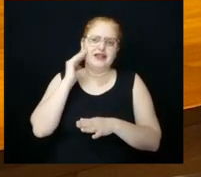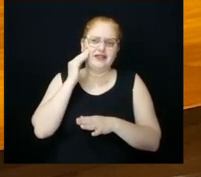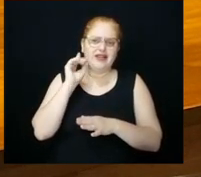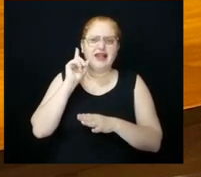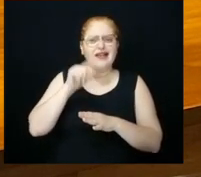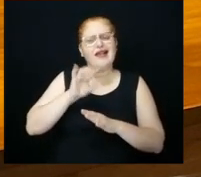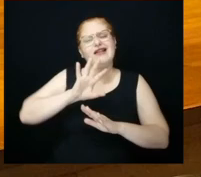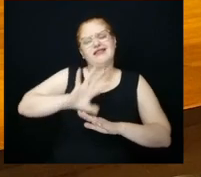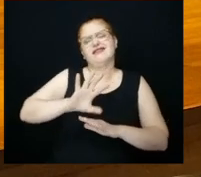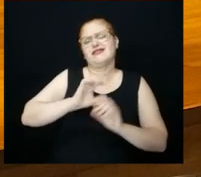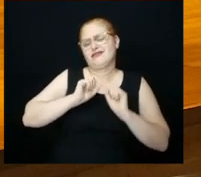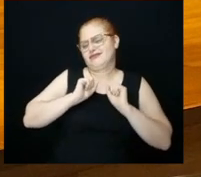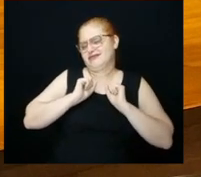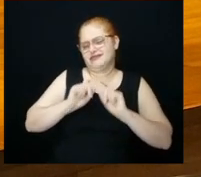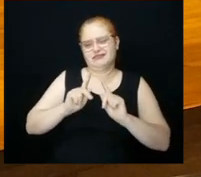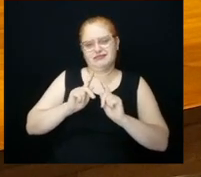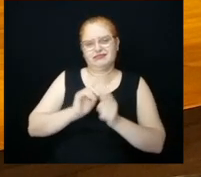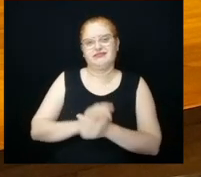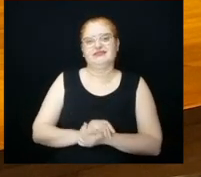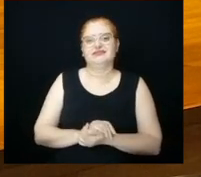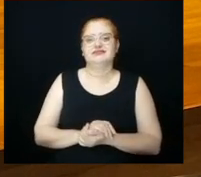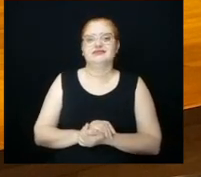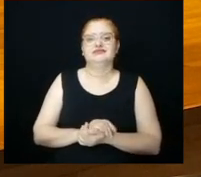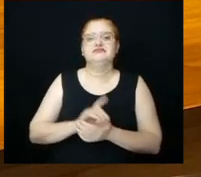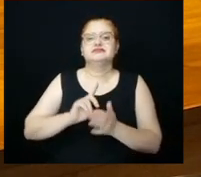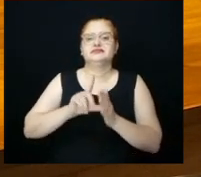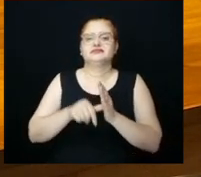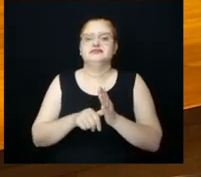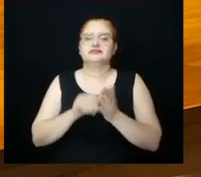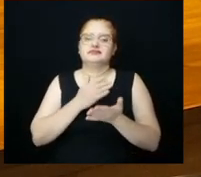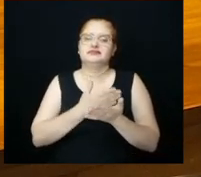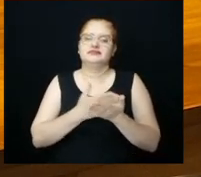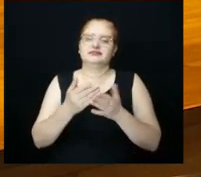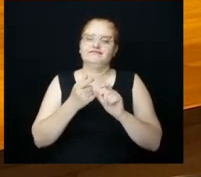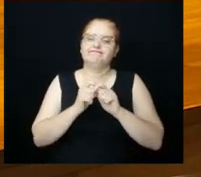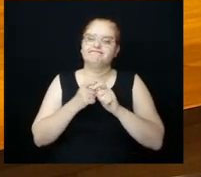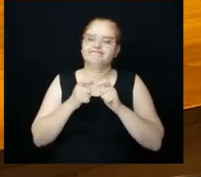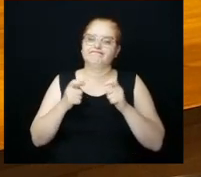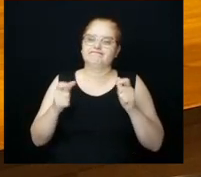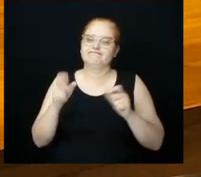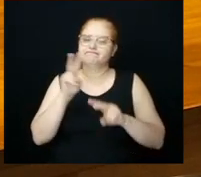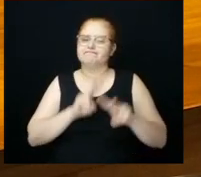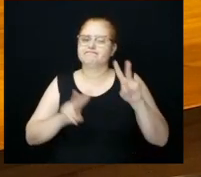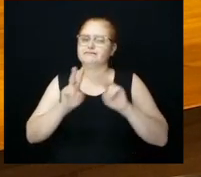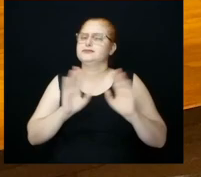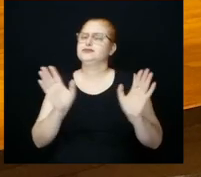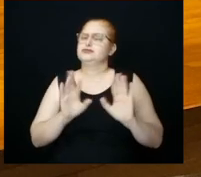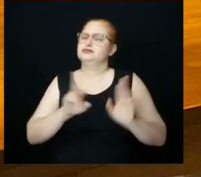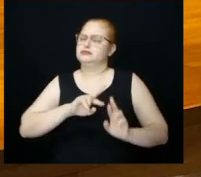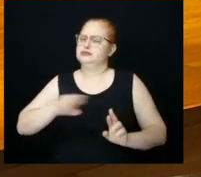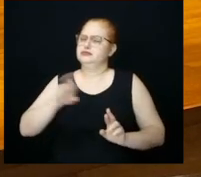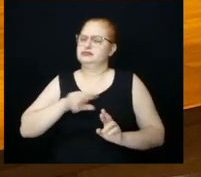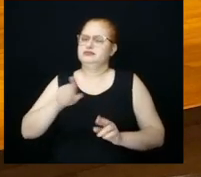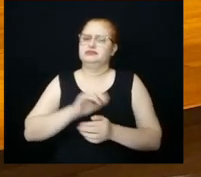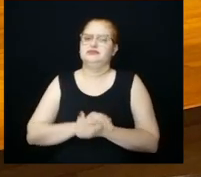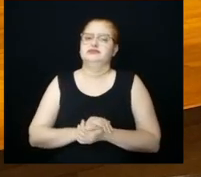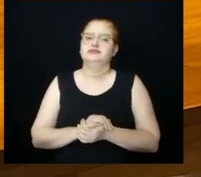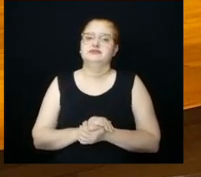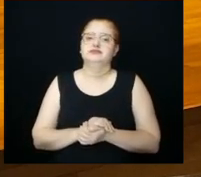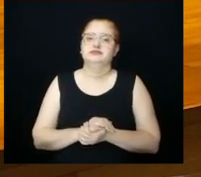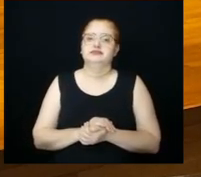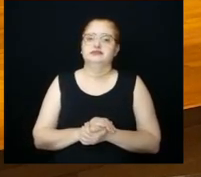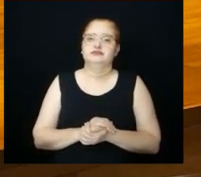aquilo era assim mesmo. É. E aí, depois que ela começa a ampliar essa visão, que ela começa a dizer, não é isso. Né?